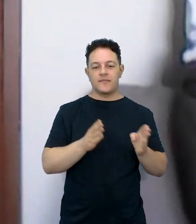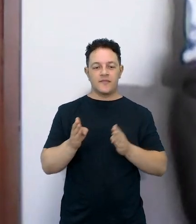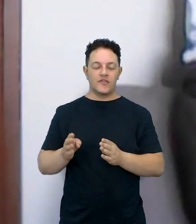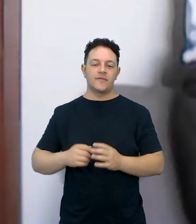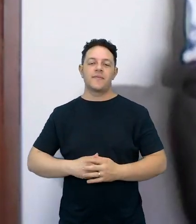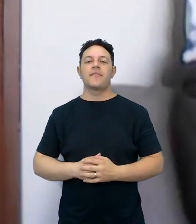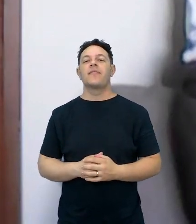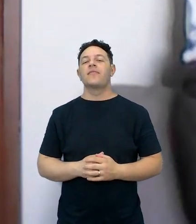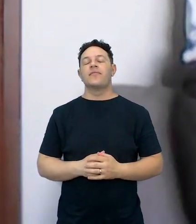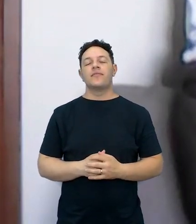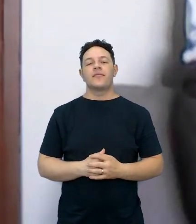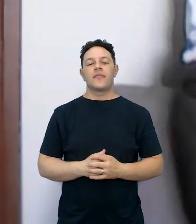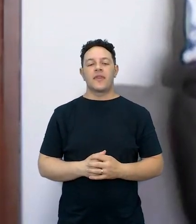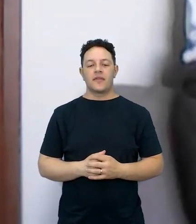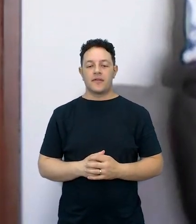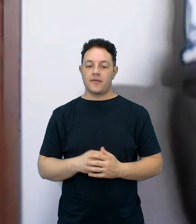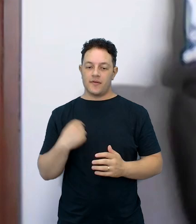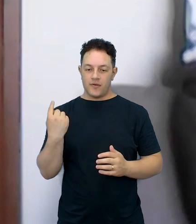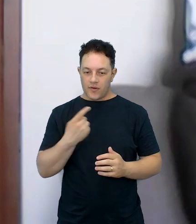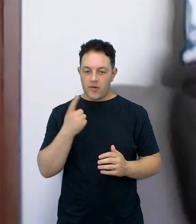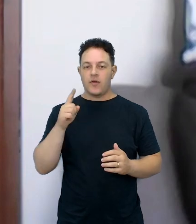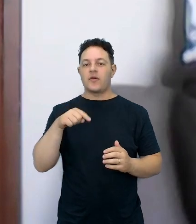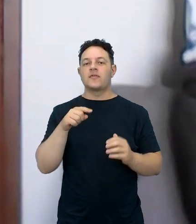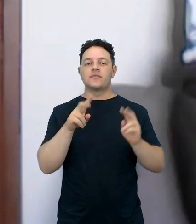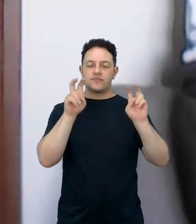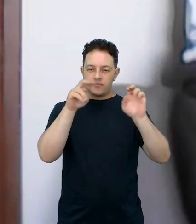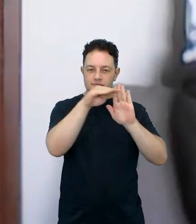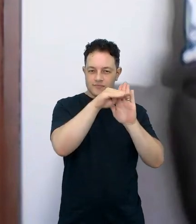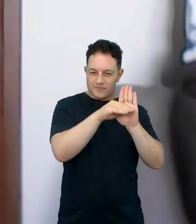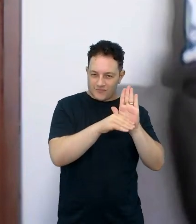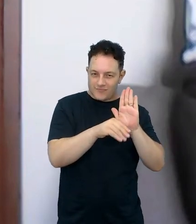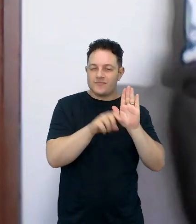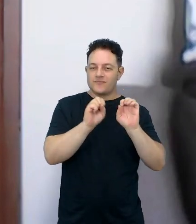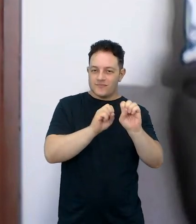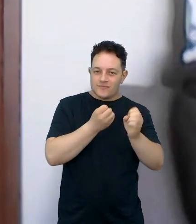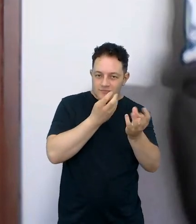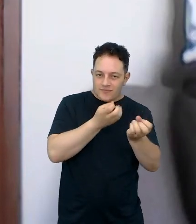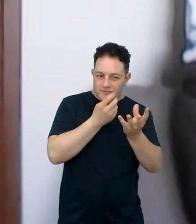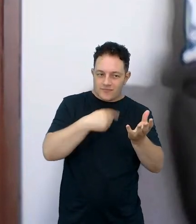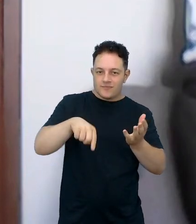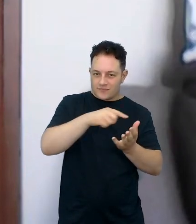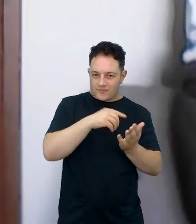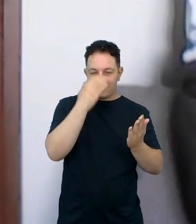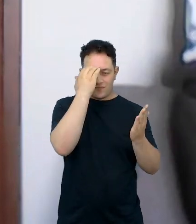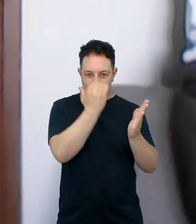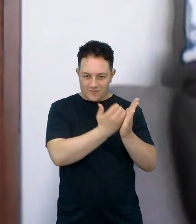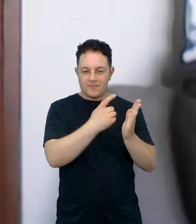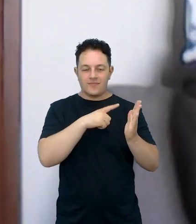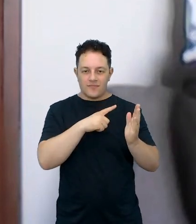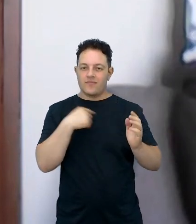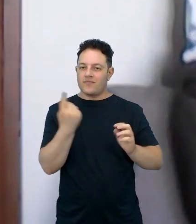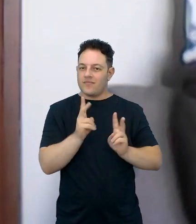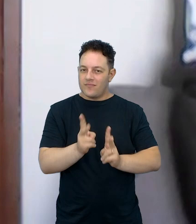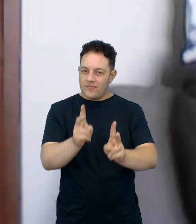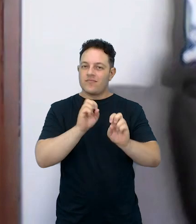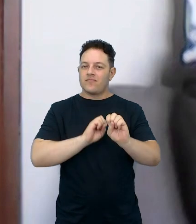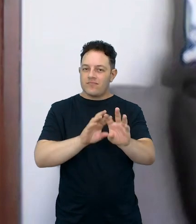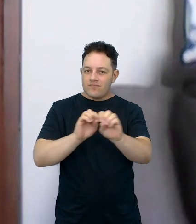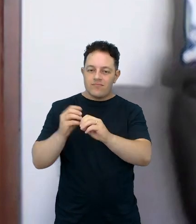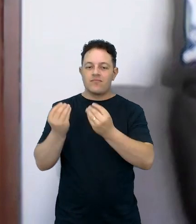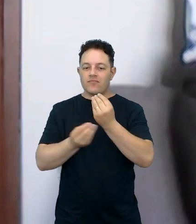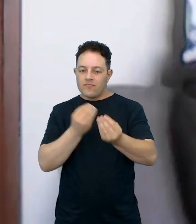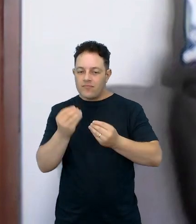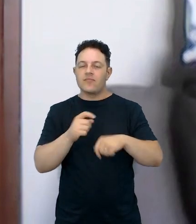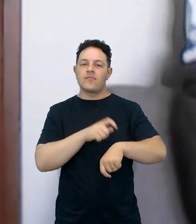principais ideias do roteiro formativo, que nós viemos até o momento fazendo nas nossas formações de etapa e de